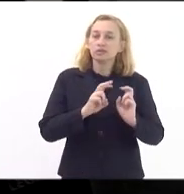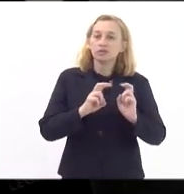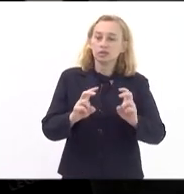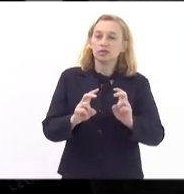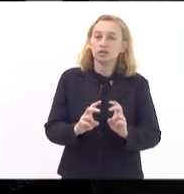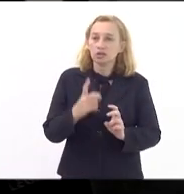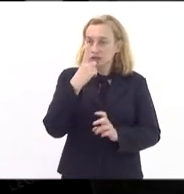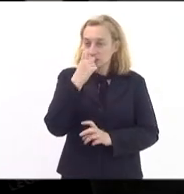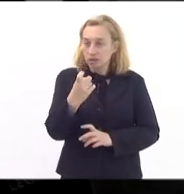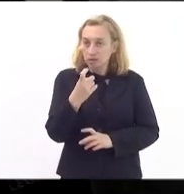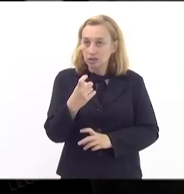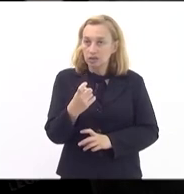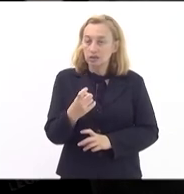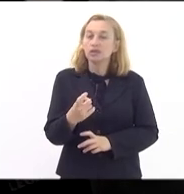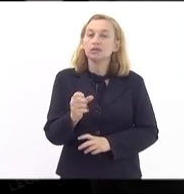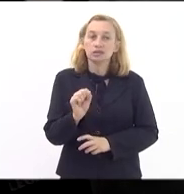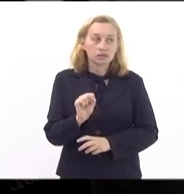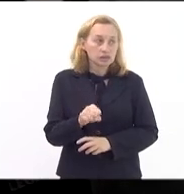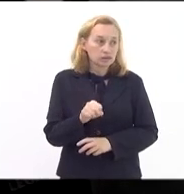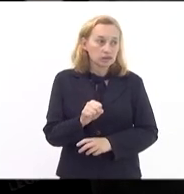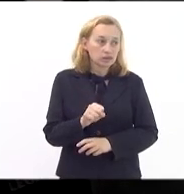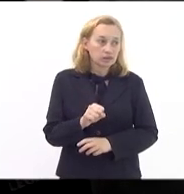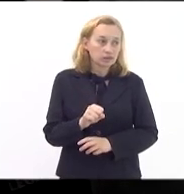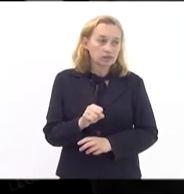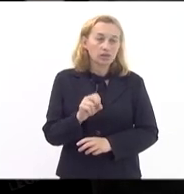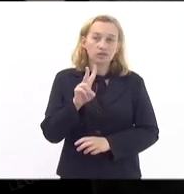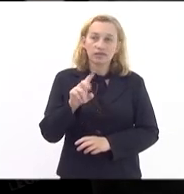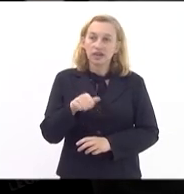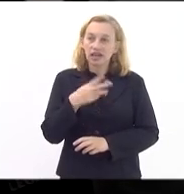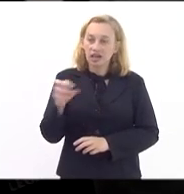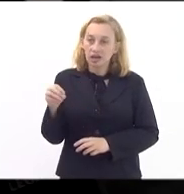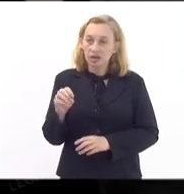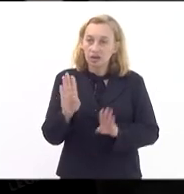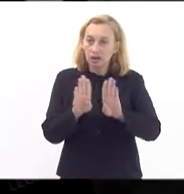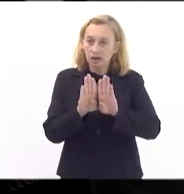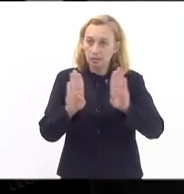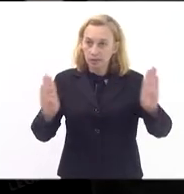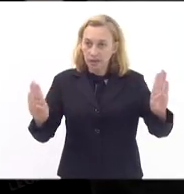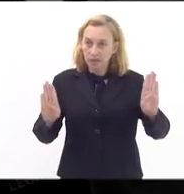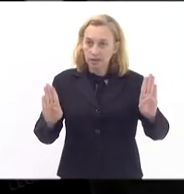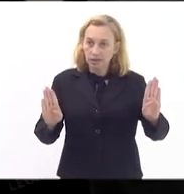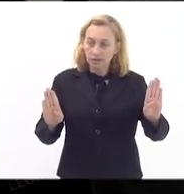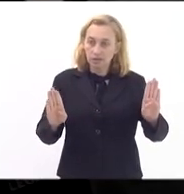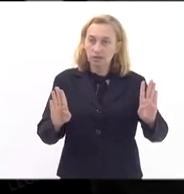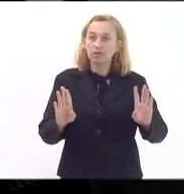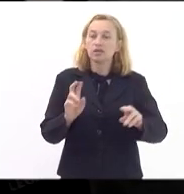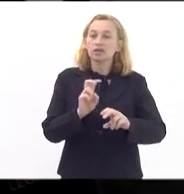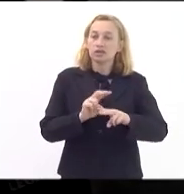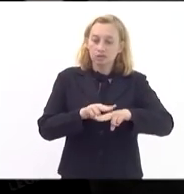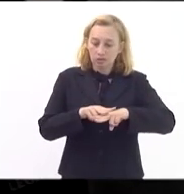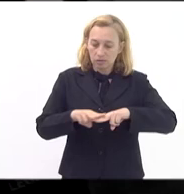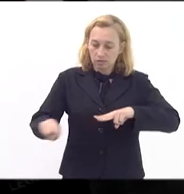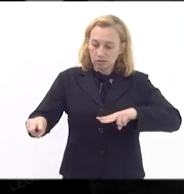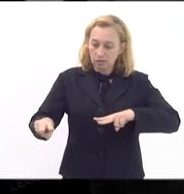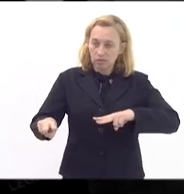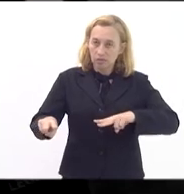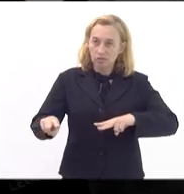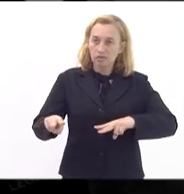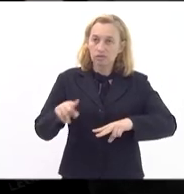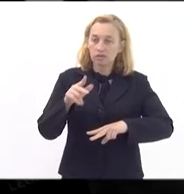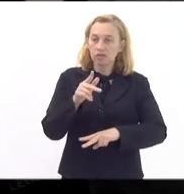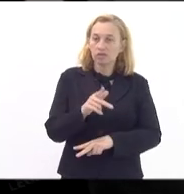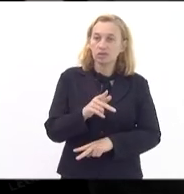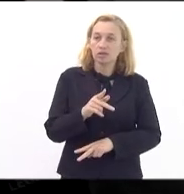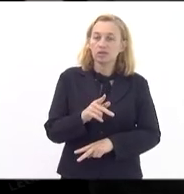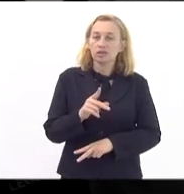trem do lixo e se a gente chama de trem de lixo existe são vagões abertos não é vagão como de passageiro é uma plataforma é a gente faz a sua